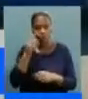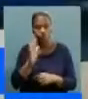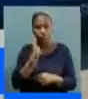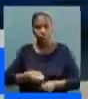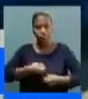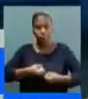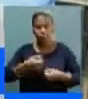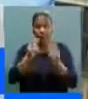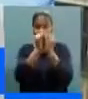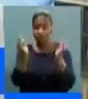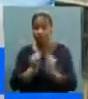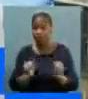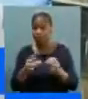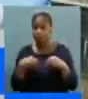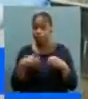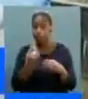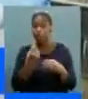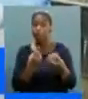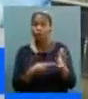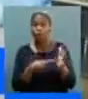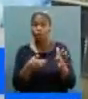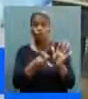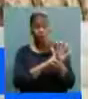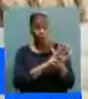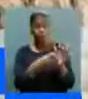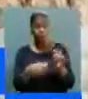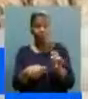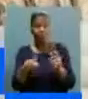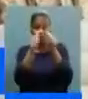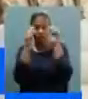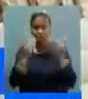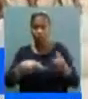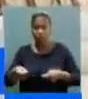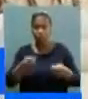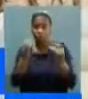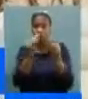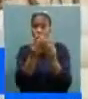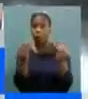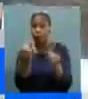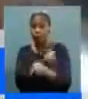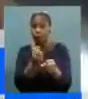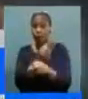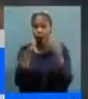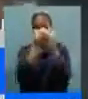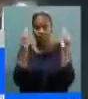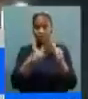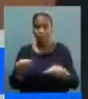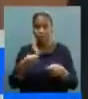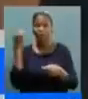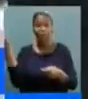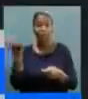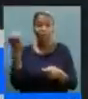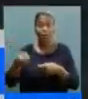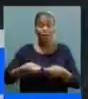e suportados internacionalmente por referências normativas, como o sistema de gestão da qualidade dos serviços, o sistema de gestão ambiental,